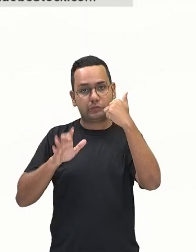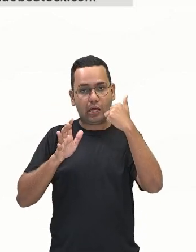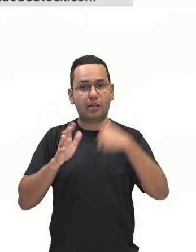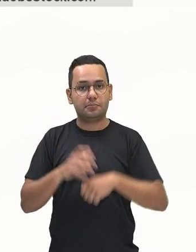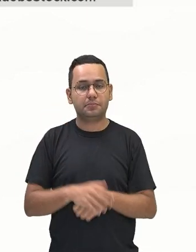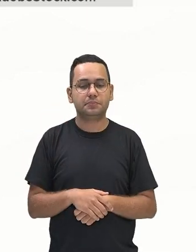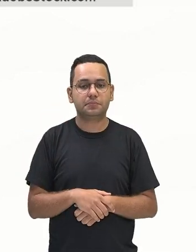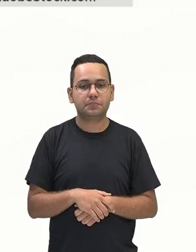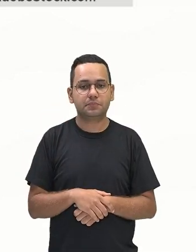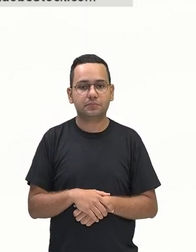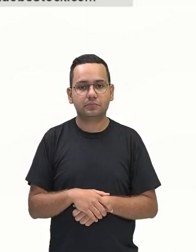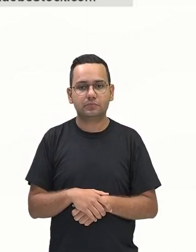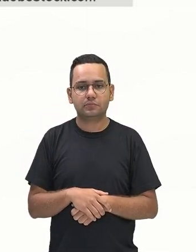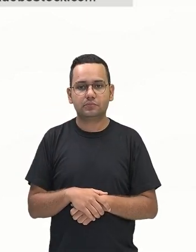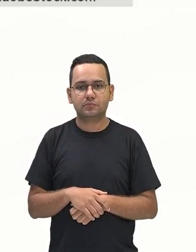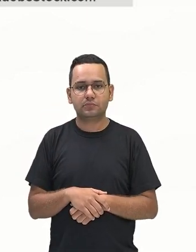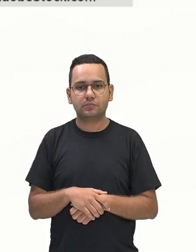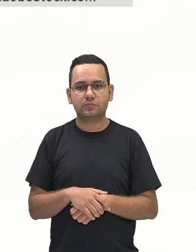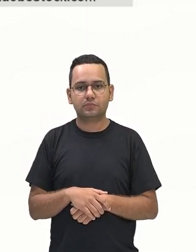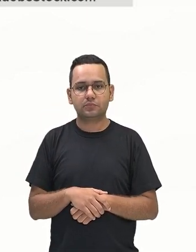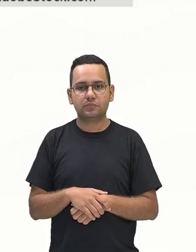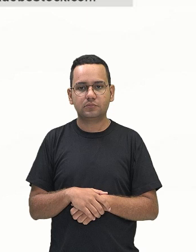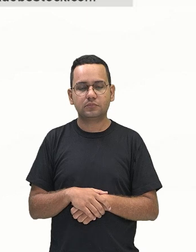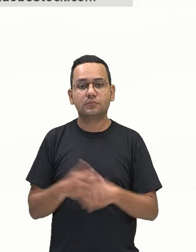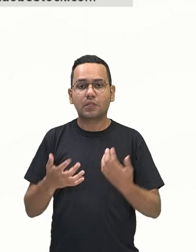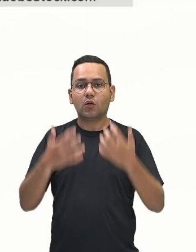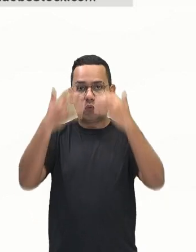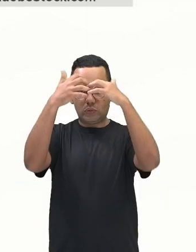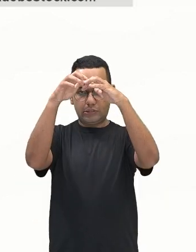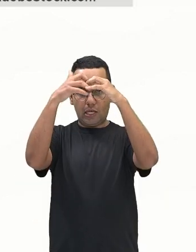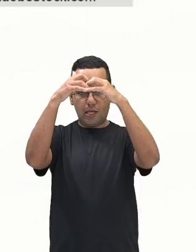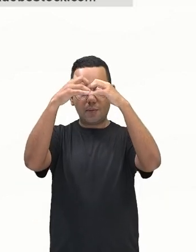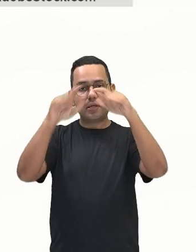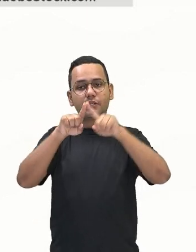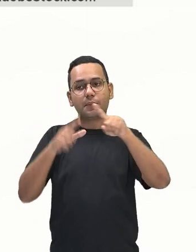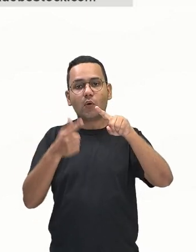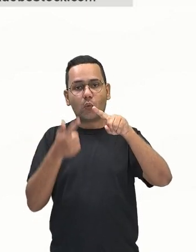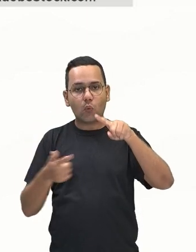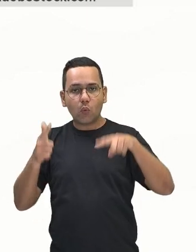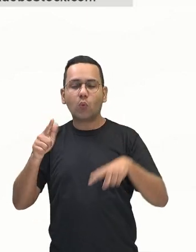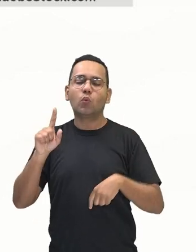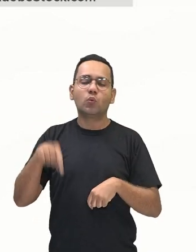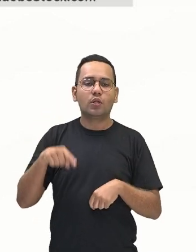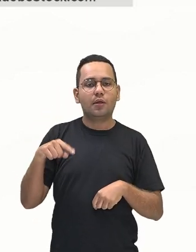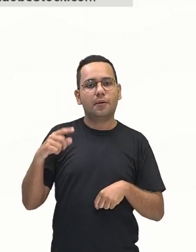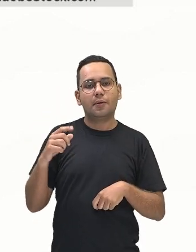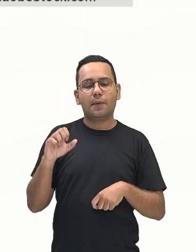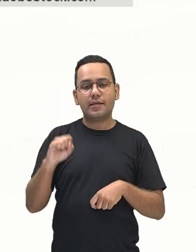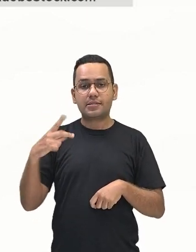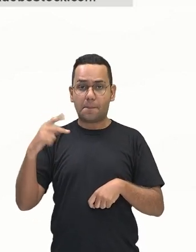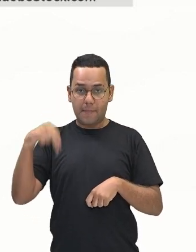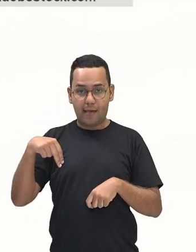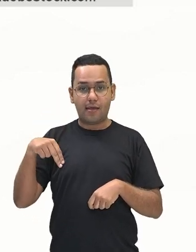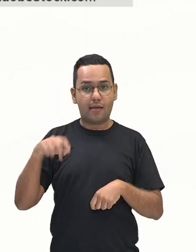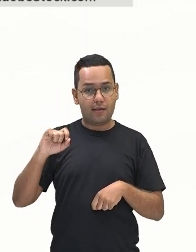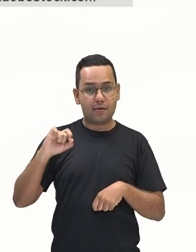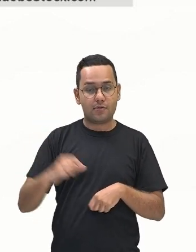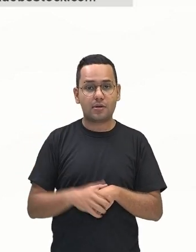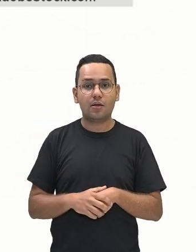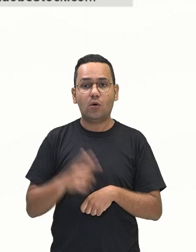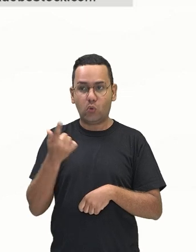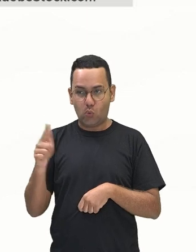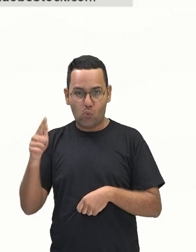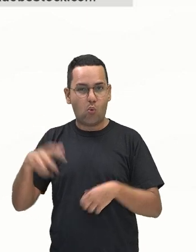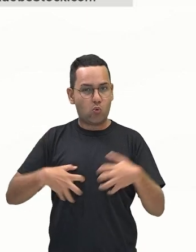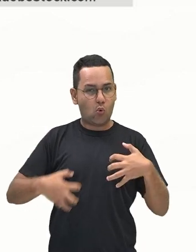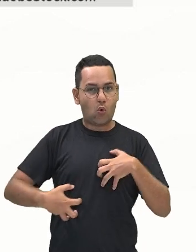Tanto central, ali que é o cérebro, ou periférico, né? De reações do seu